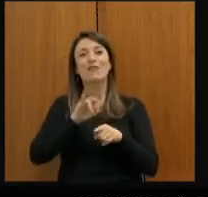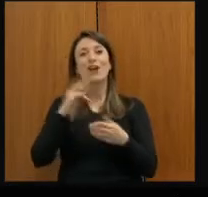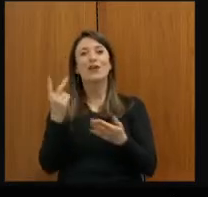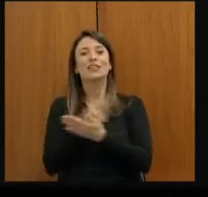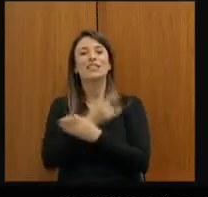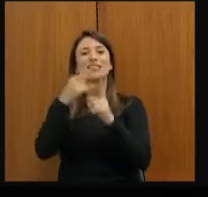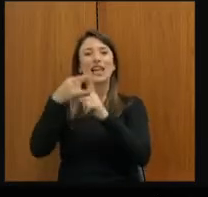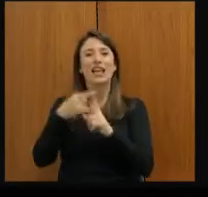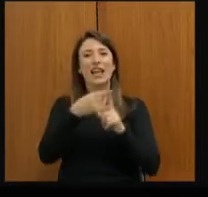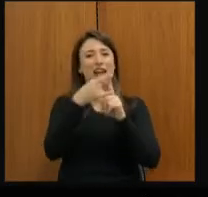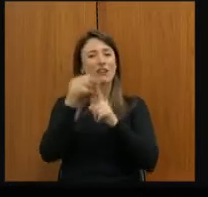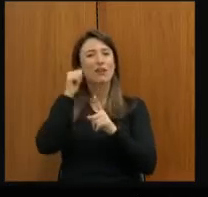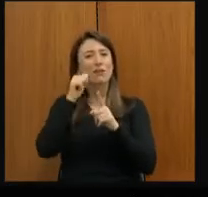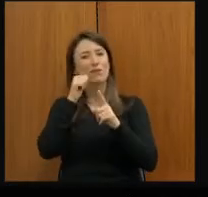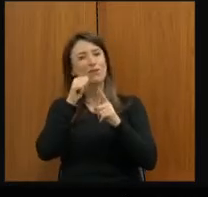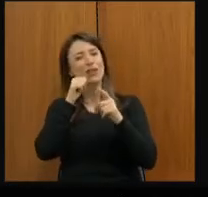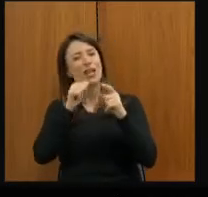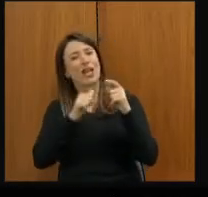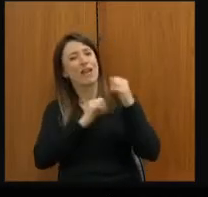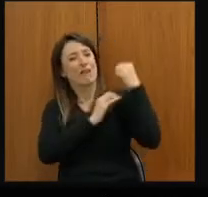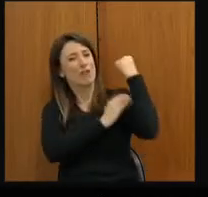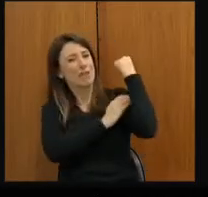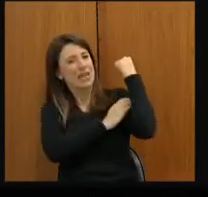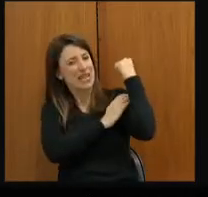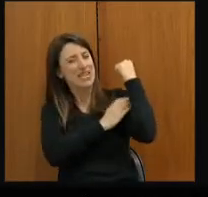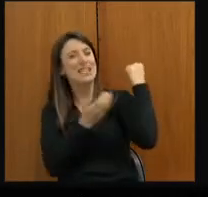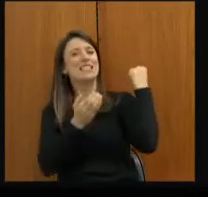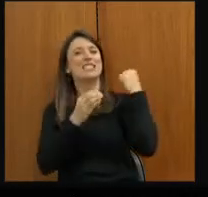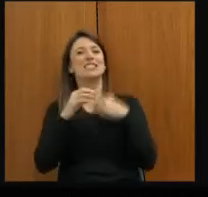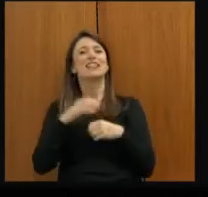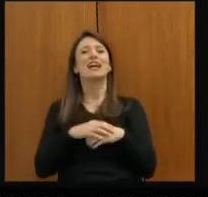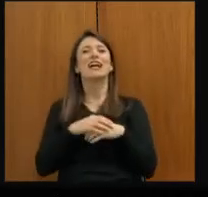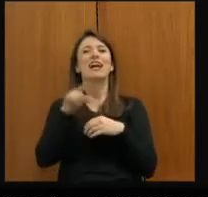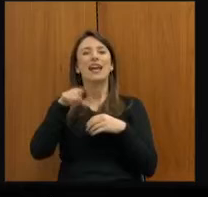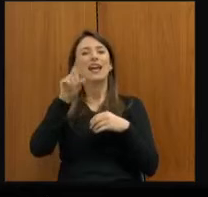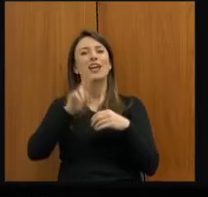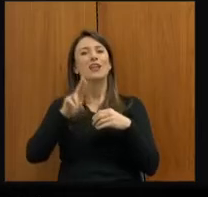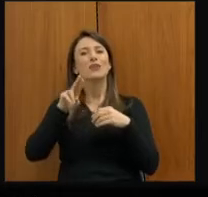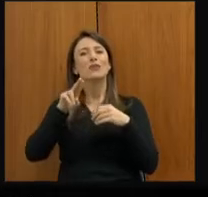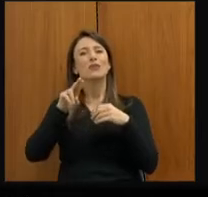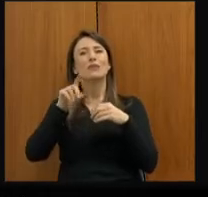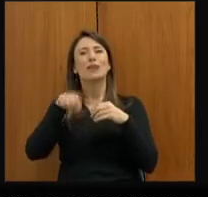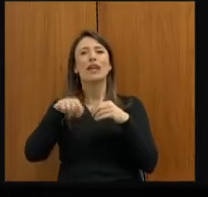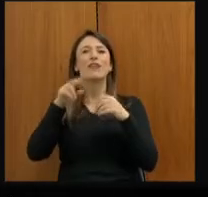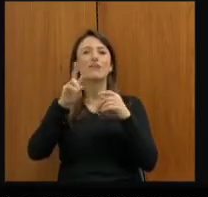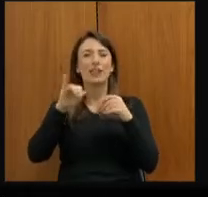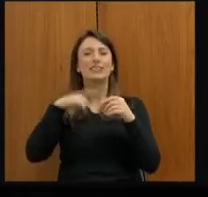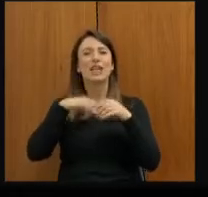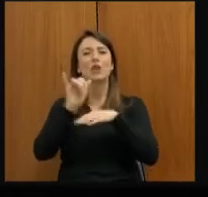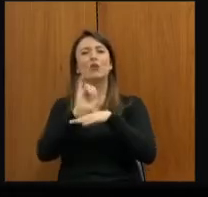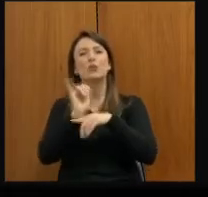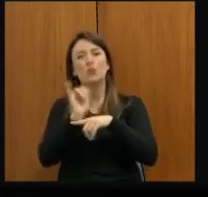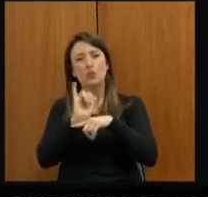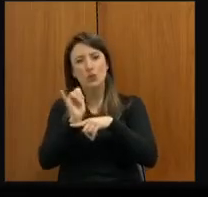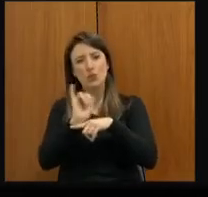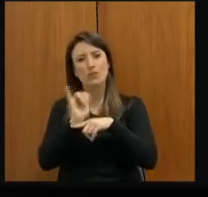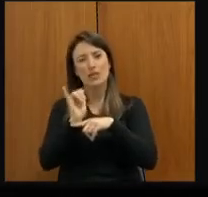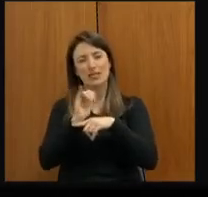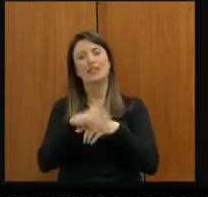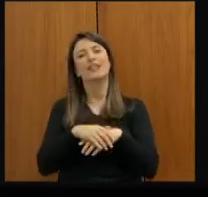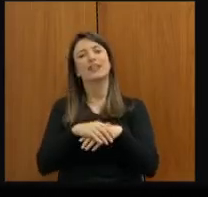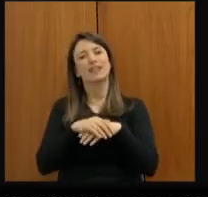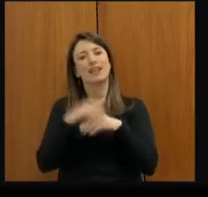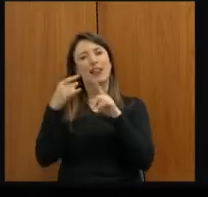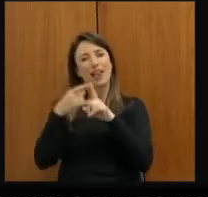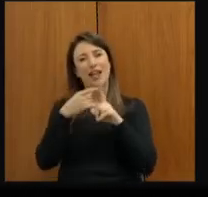feminista Mary Del Priore vai ser online pelo YouTube quer dizer da ejef com o tribunal de justiça e